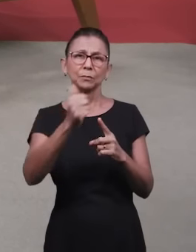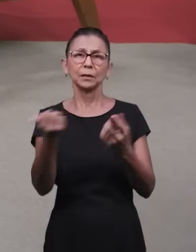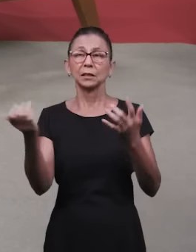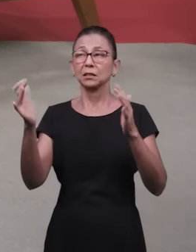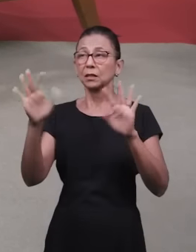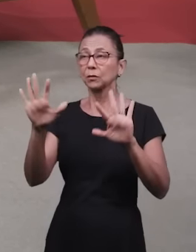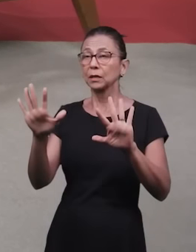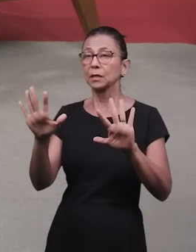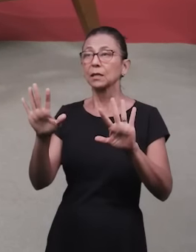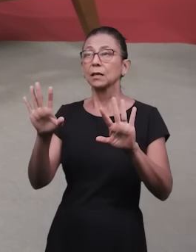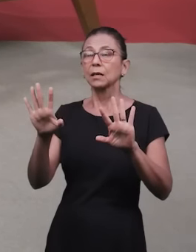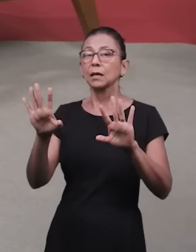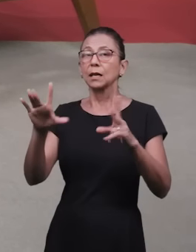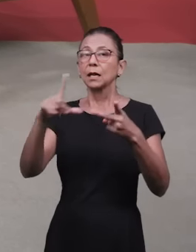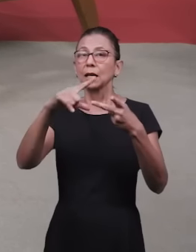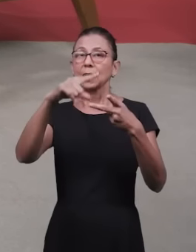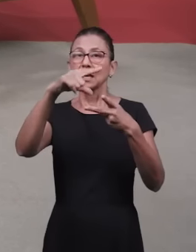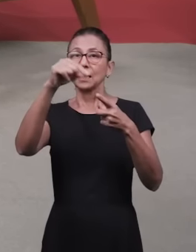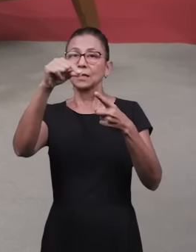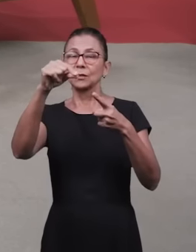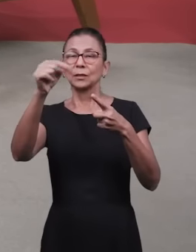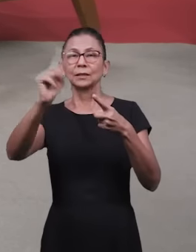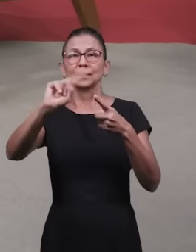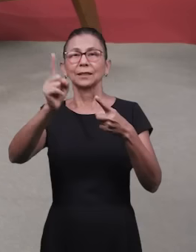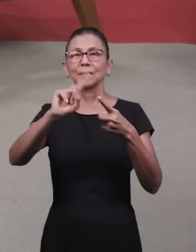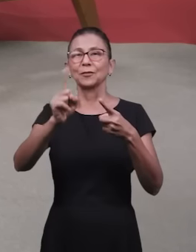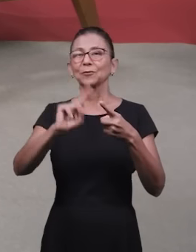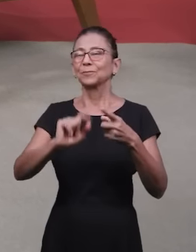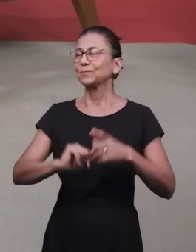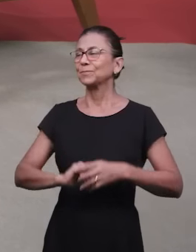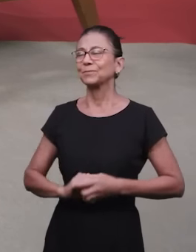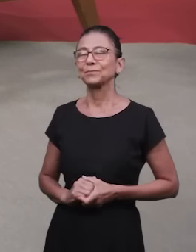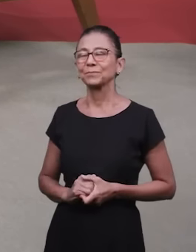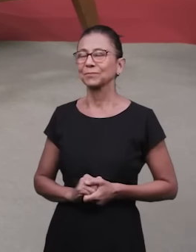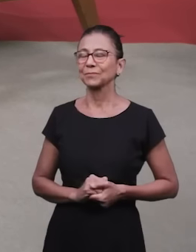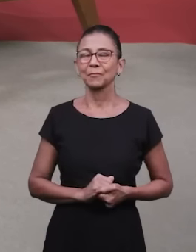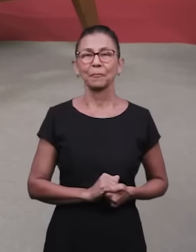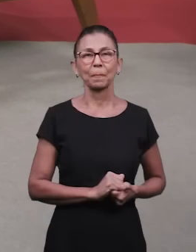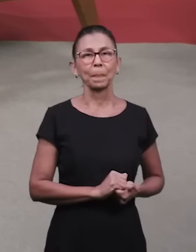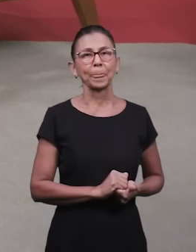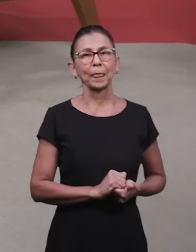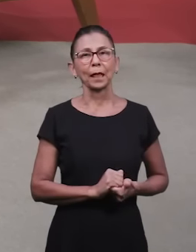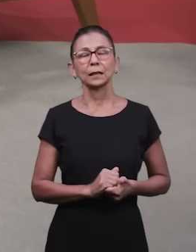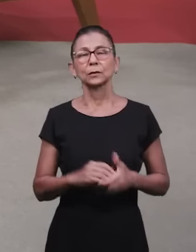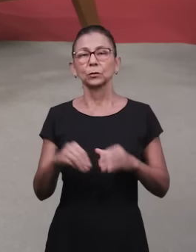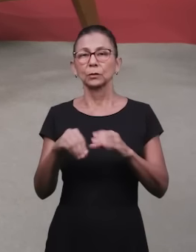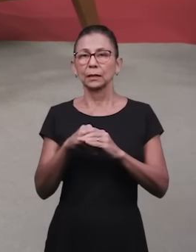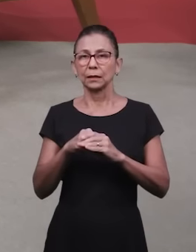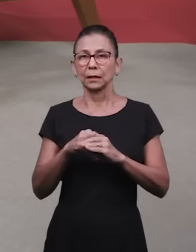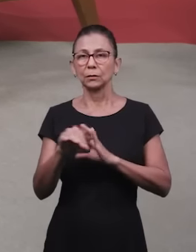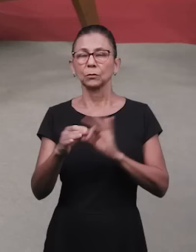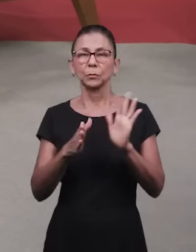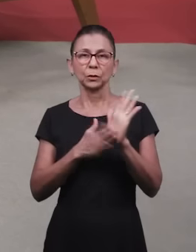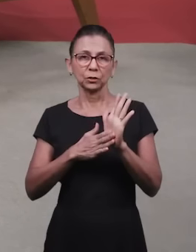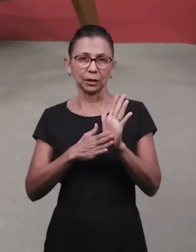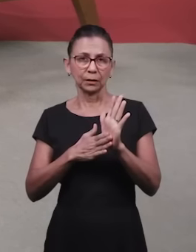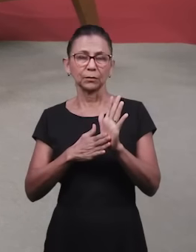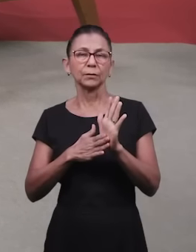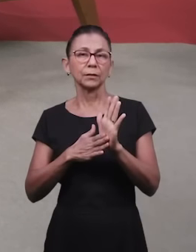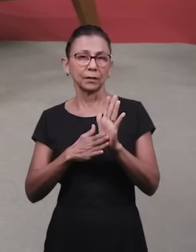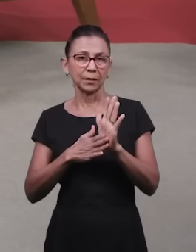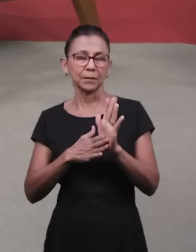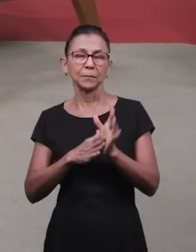escolhida. Entendeu? Tudo segue um padrão de um projeto. A Bíblia se completa nisso.